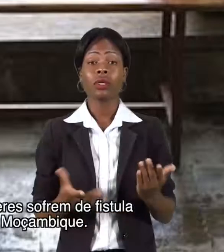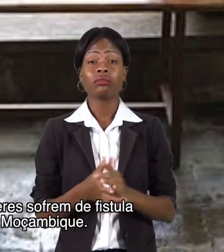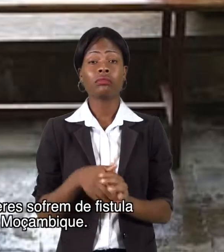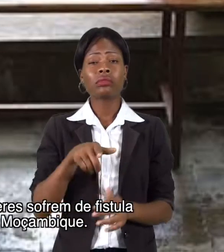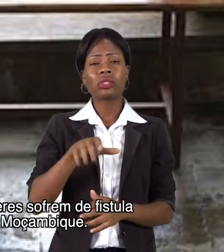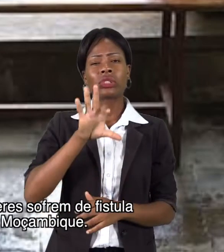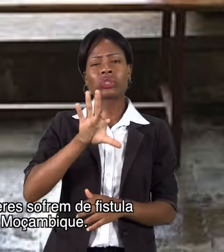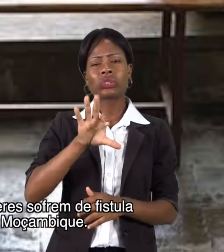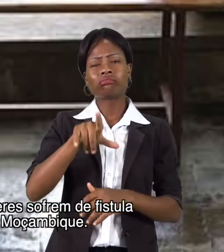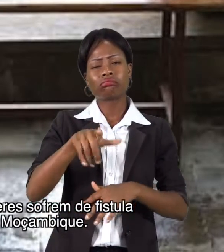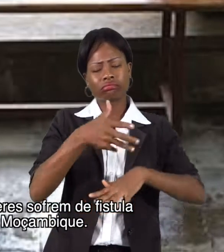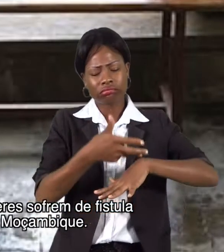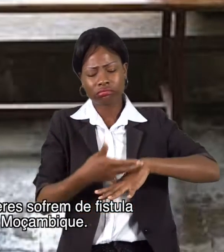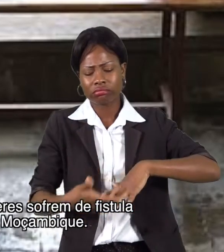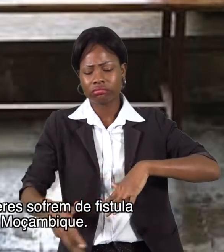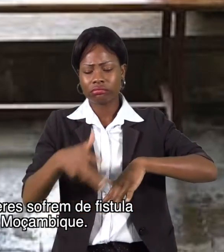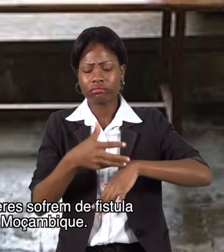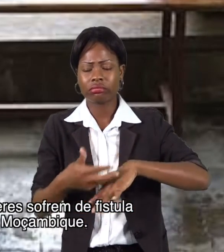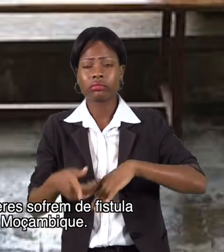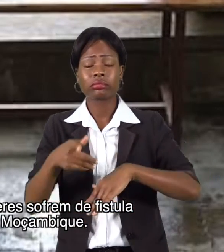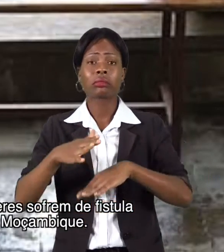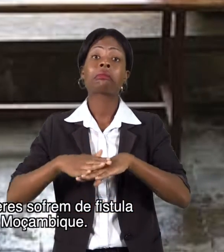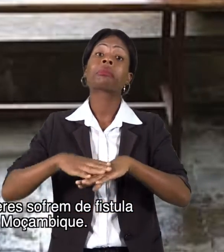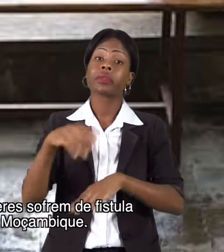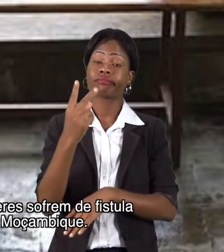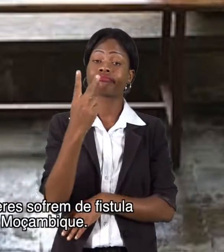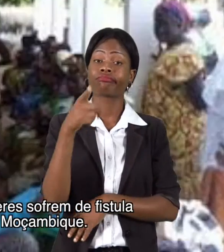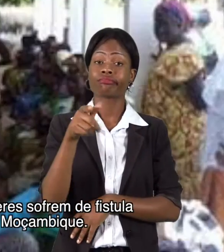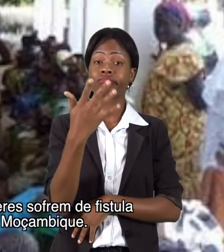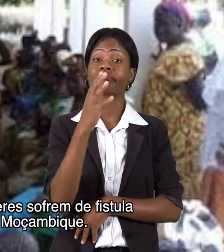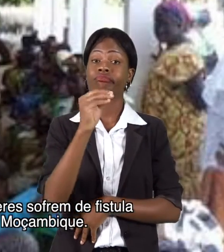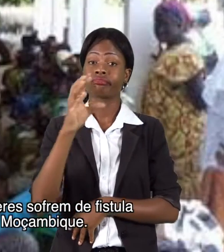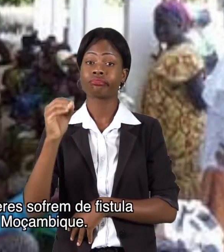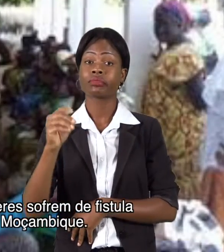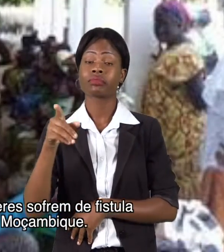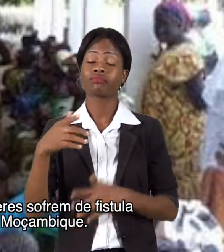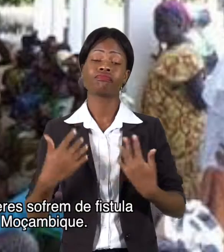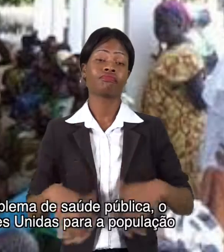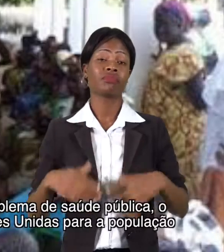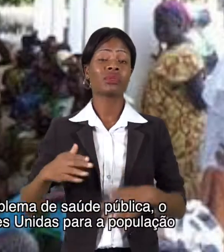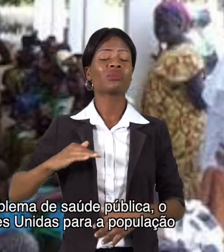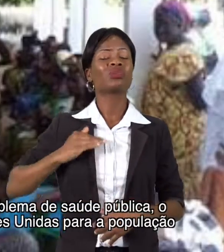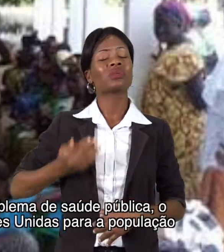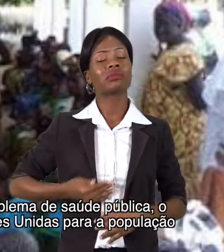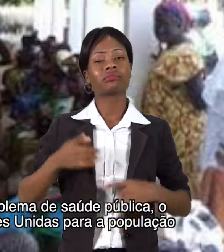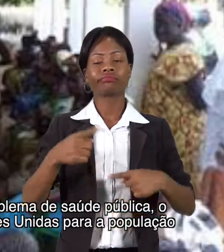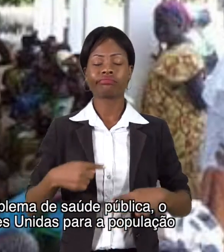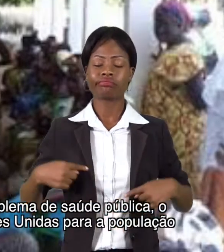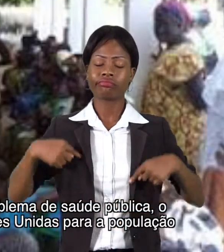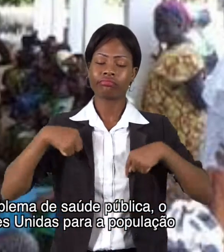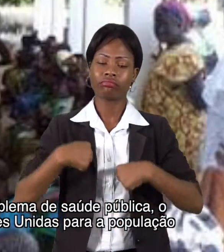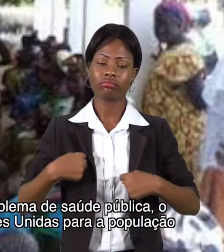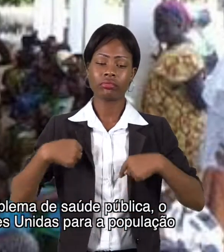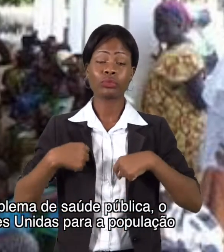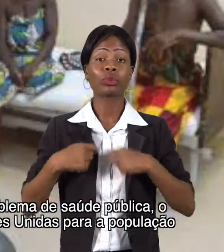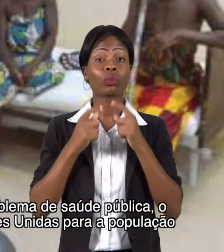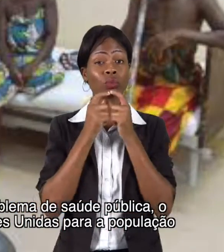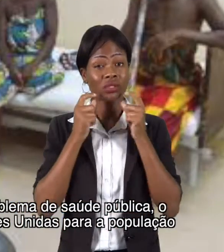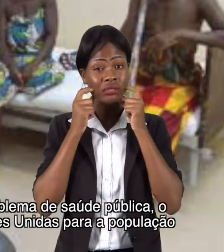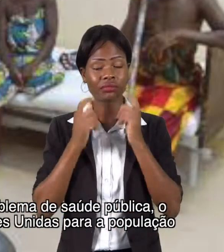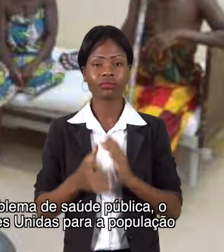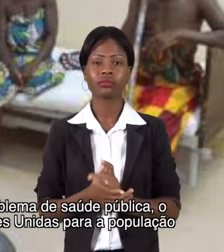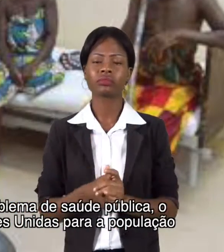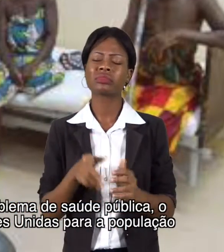Cerca de 2.500 mulheres sofrem de fístula obstétrica em Moçambique. Para fazer face a este problema